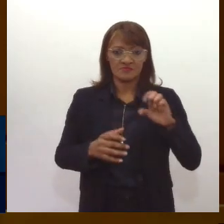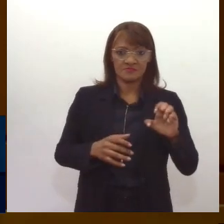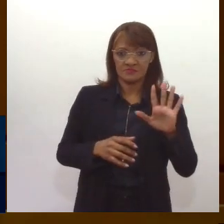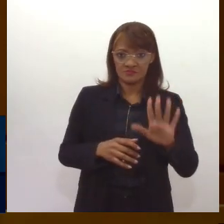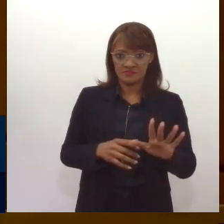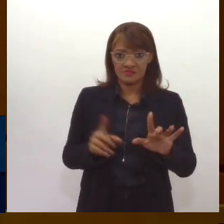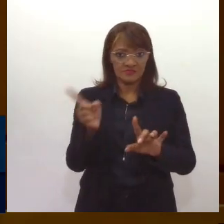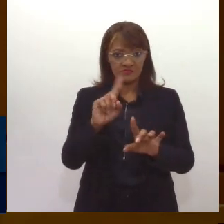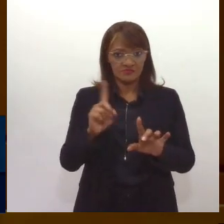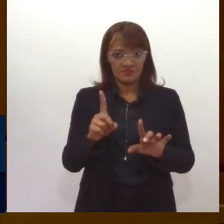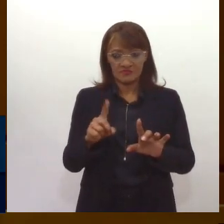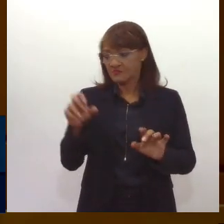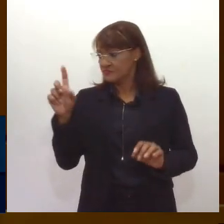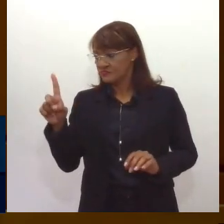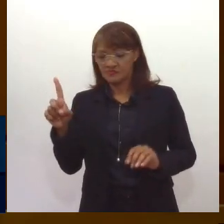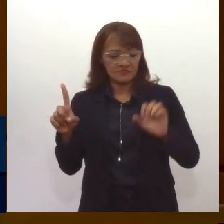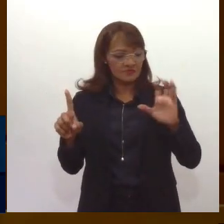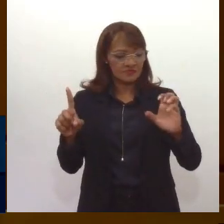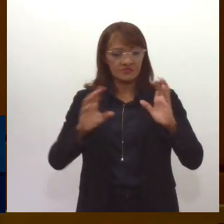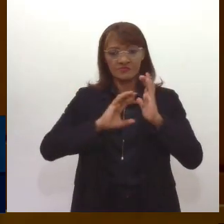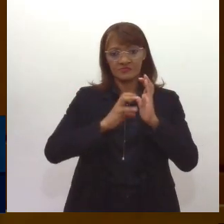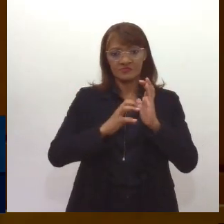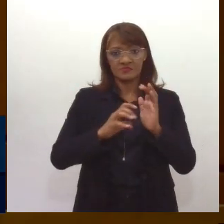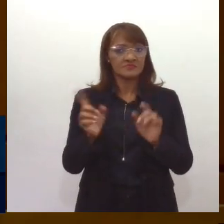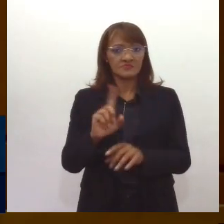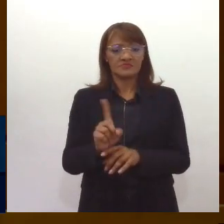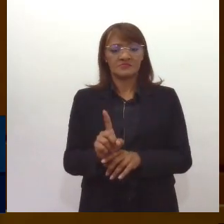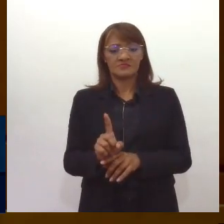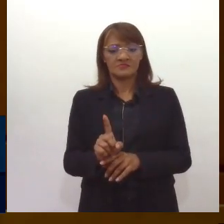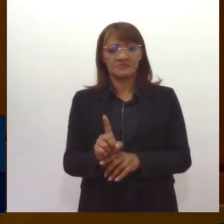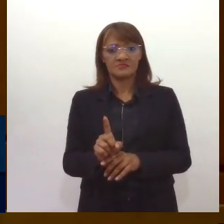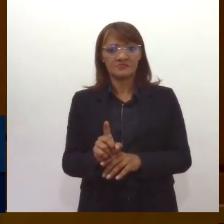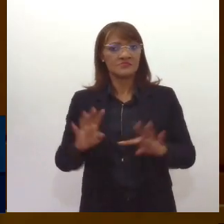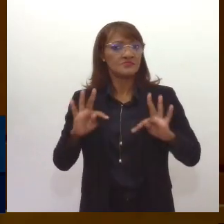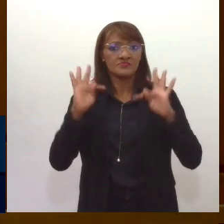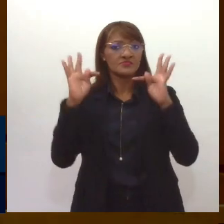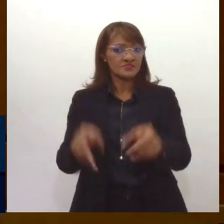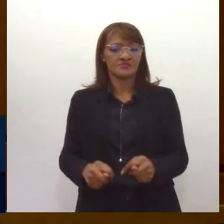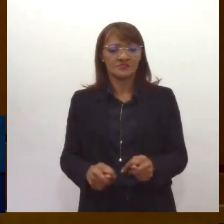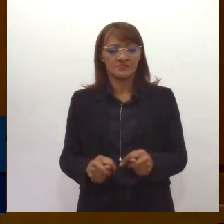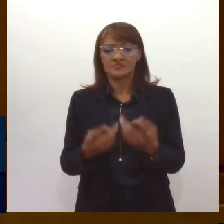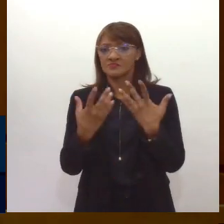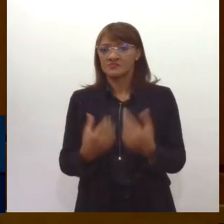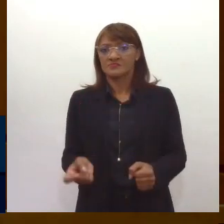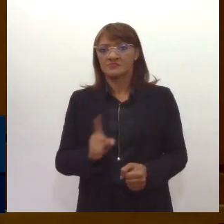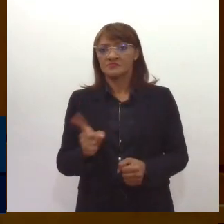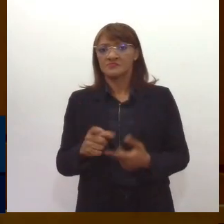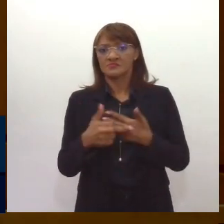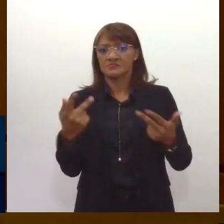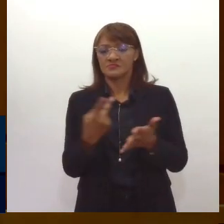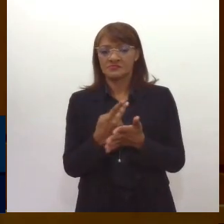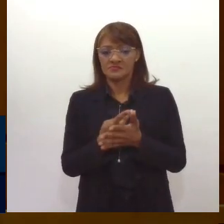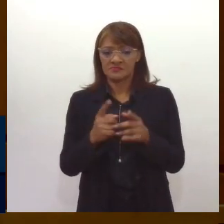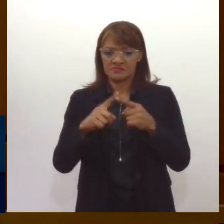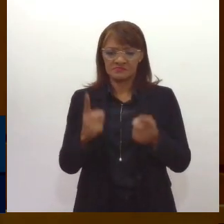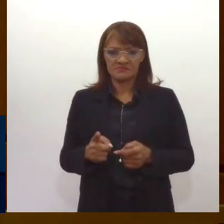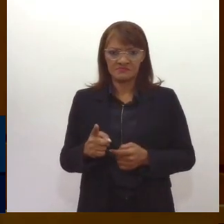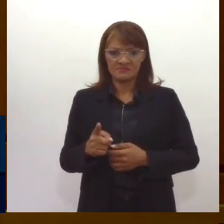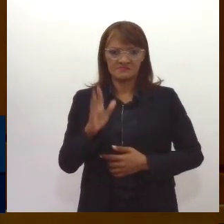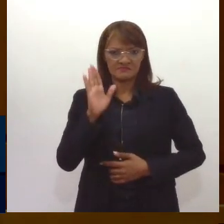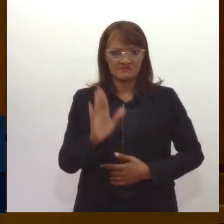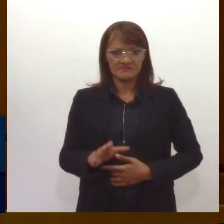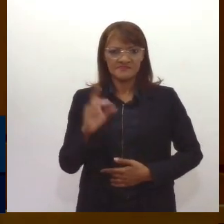é o extremismo, seja de qualquer lado, mas usar, né, de falas mentirosas, de fake news, para